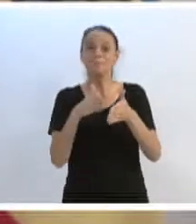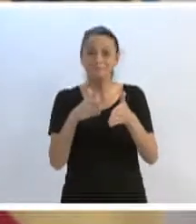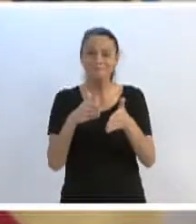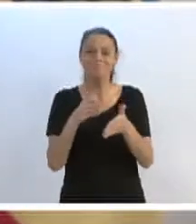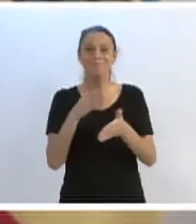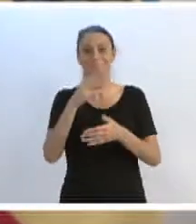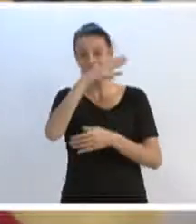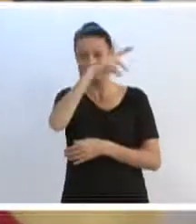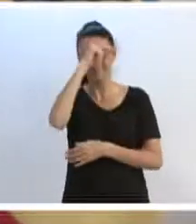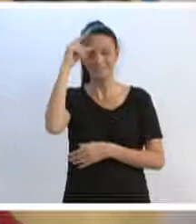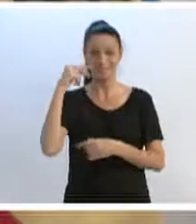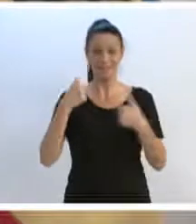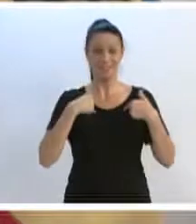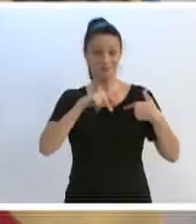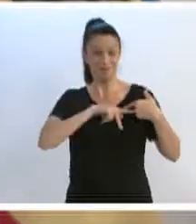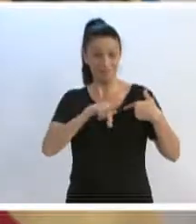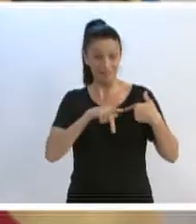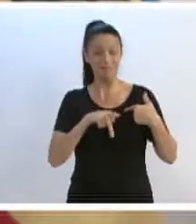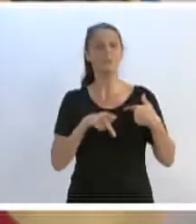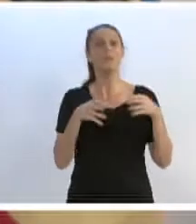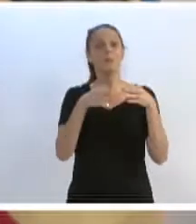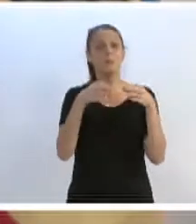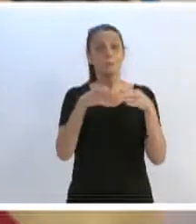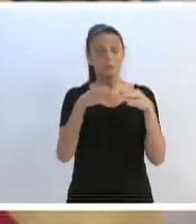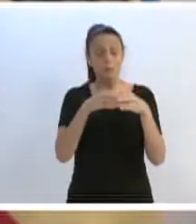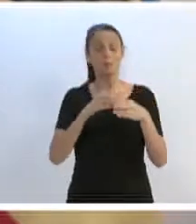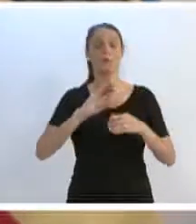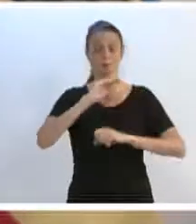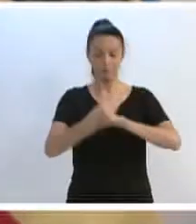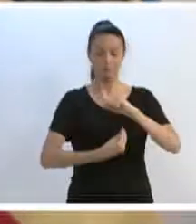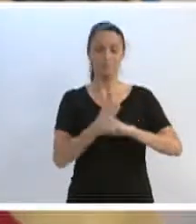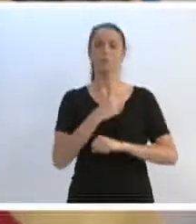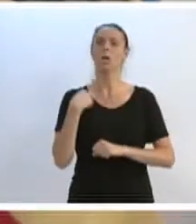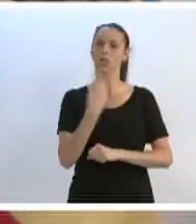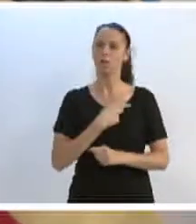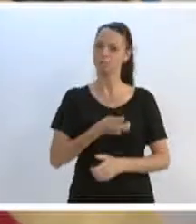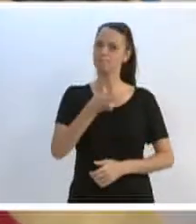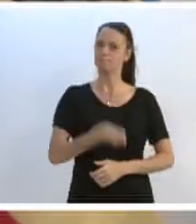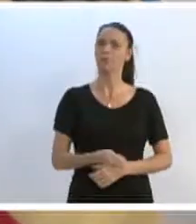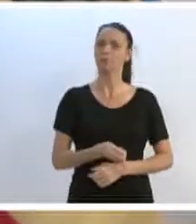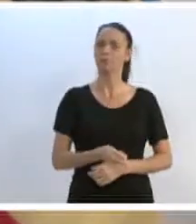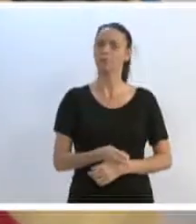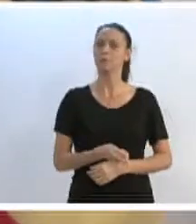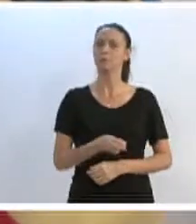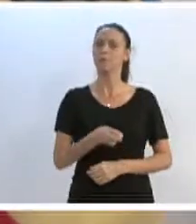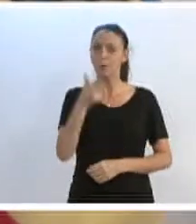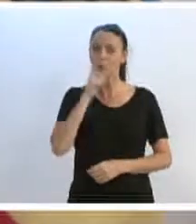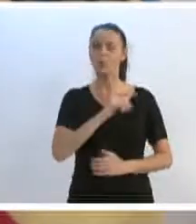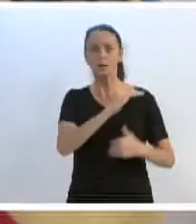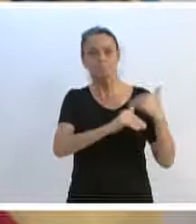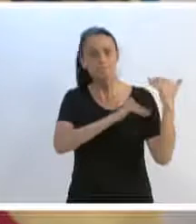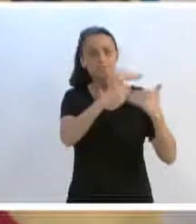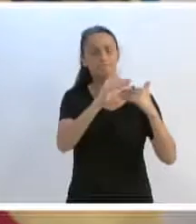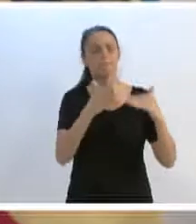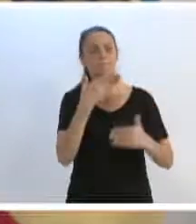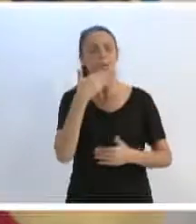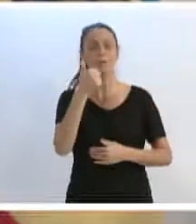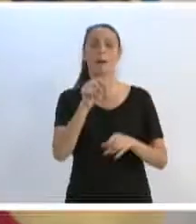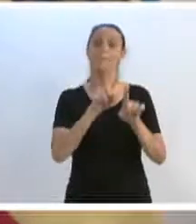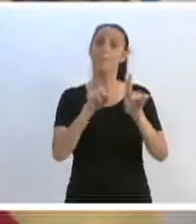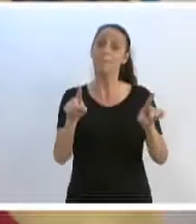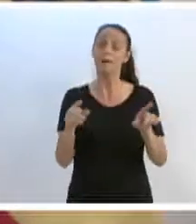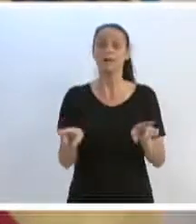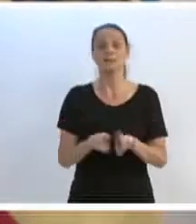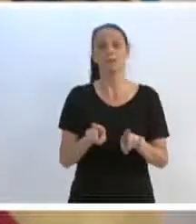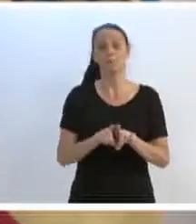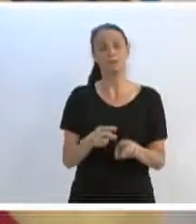como presidente da Comissão do Meio Ambiente, a gente tem sido muito firme e muito intenso na busca por esses avanços que vêm acontecendo. Só que também não posso aqui